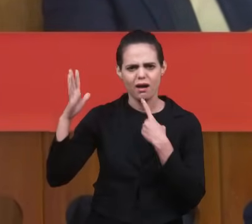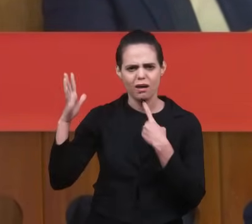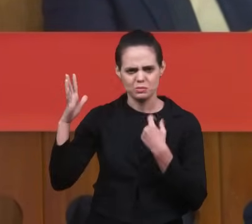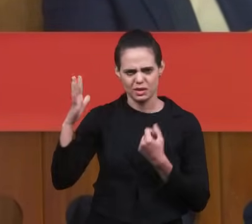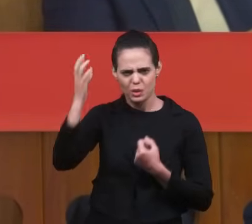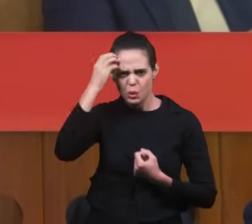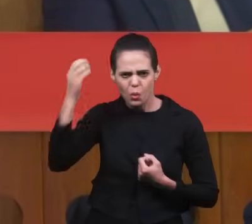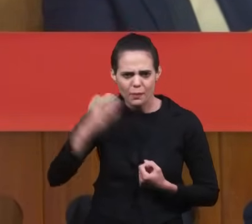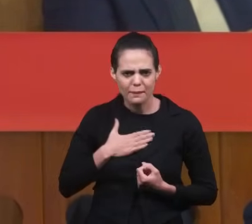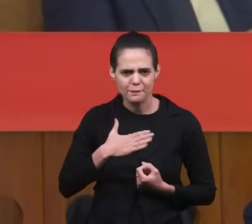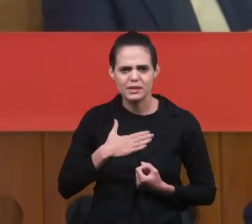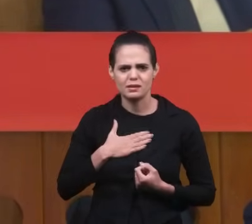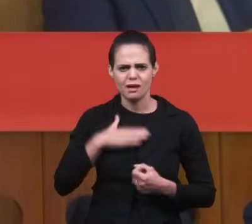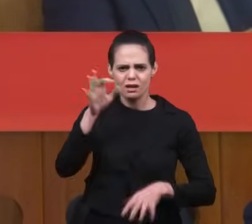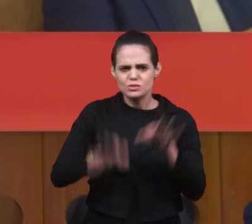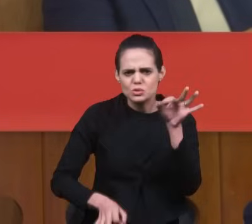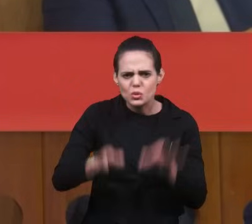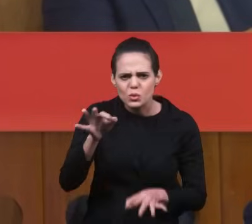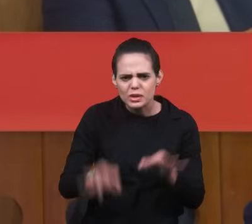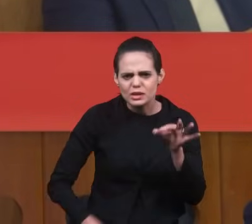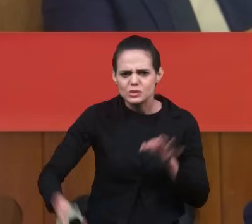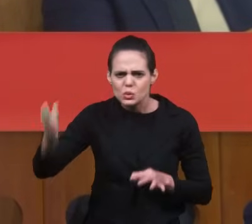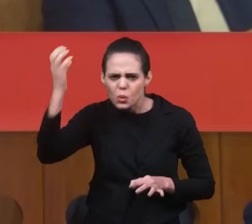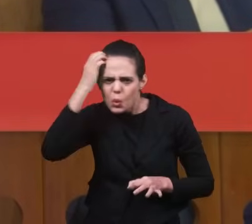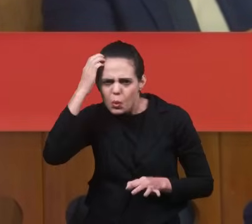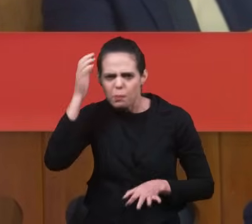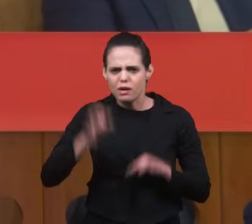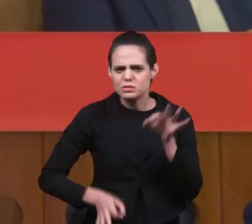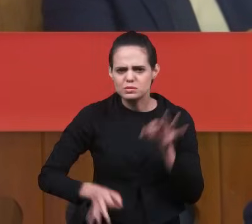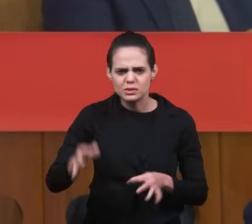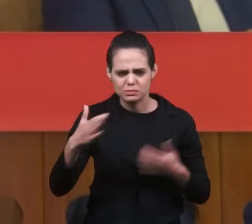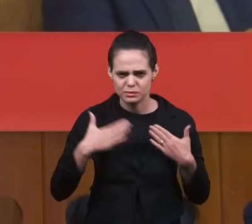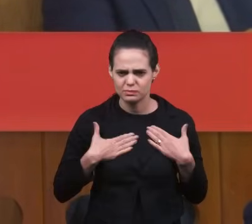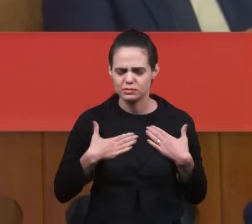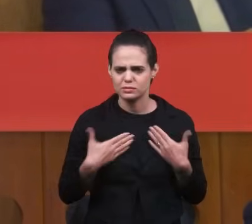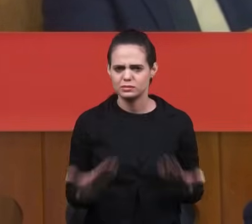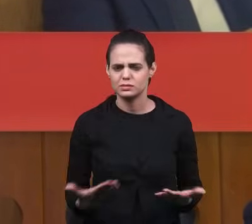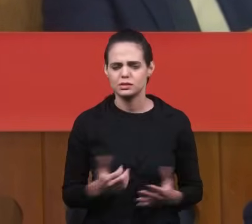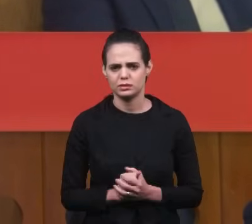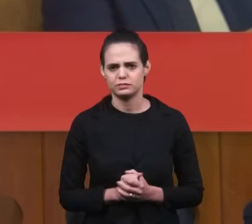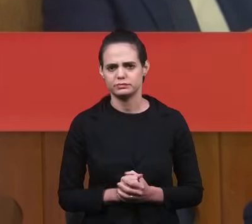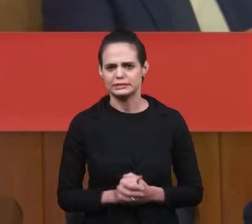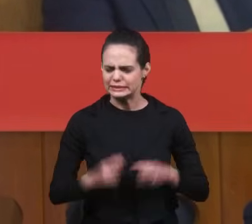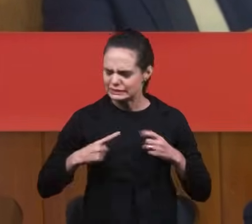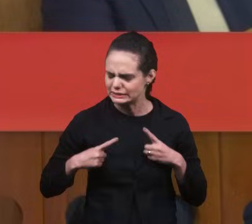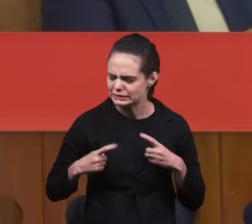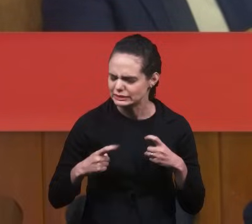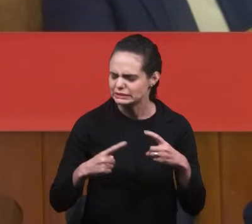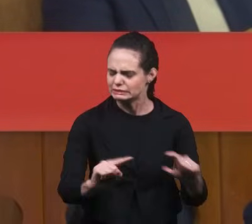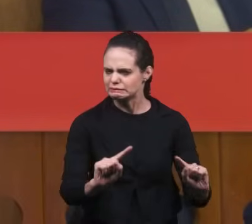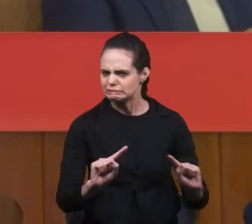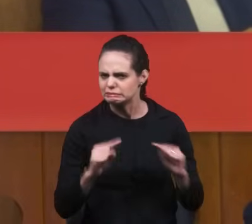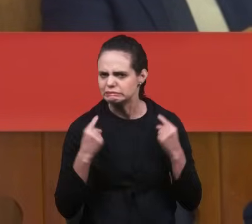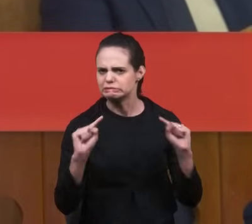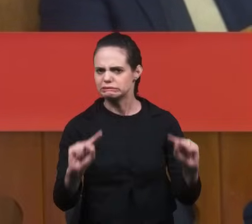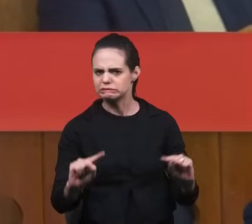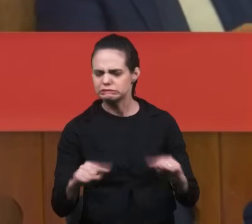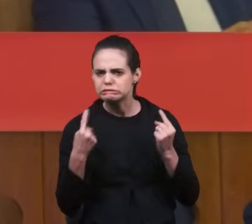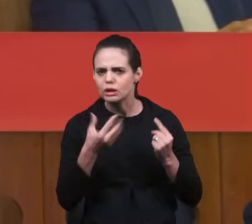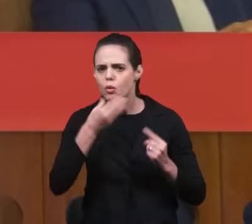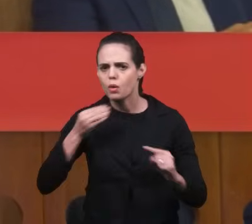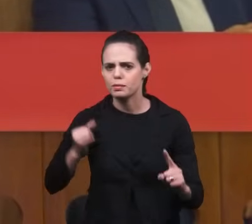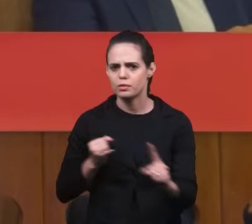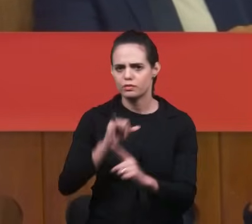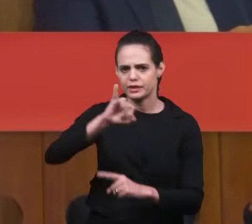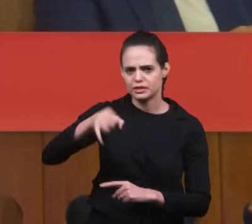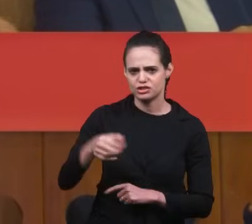E de lá para cá eles nunca mais tiveram sossego. As grandes perseguições, não é? O profeta Jeremias, que eu vou daqui um